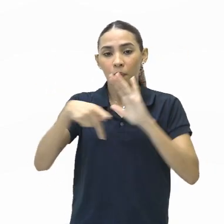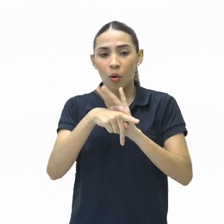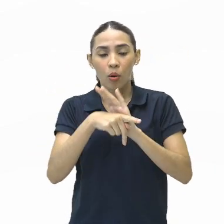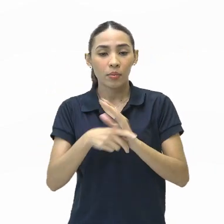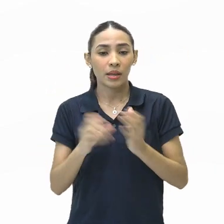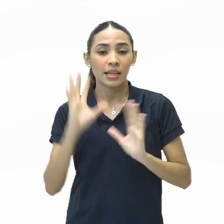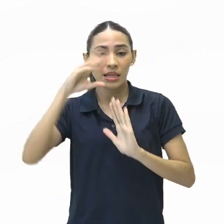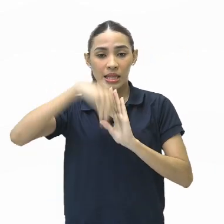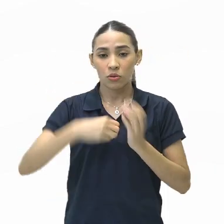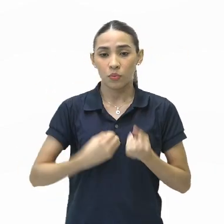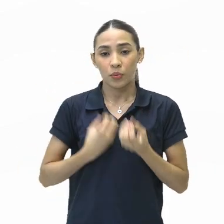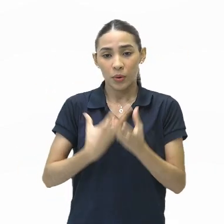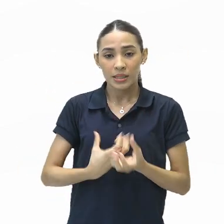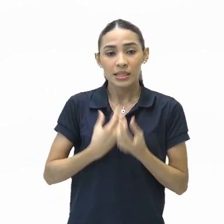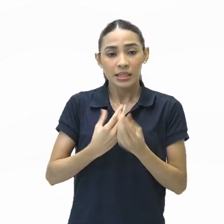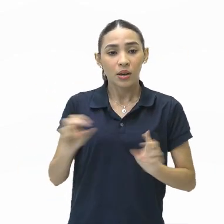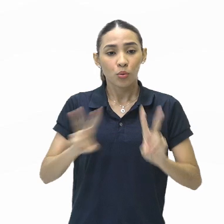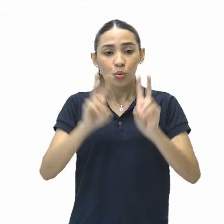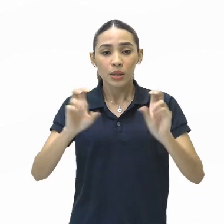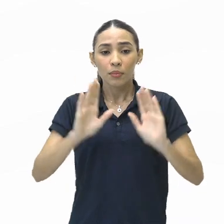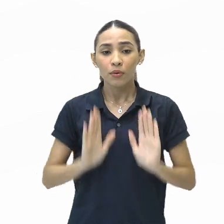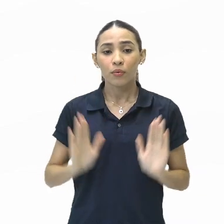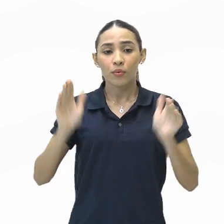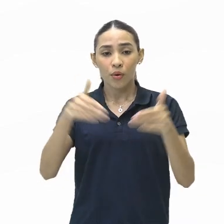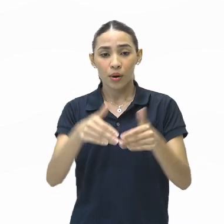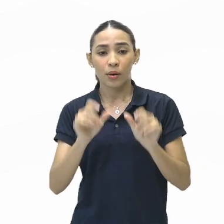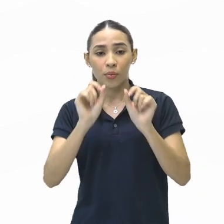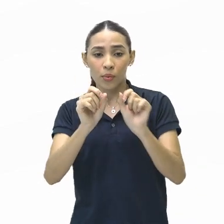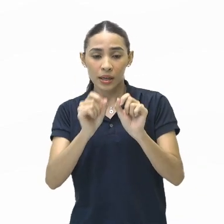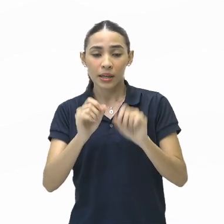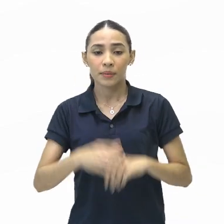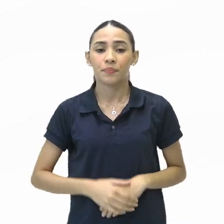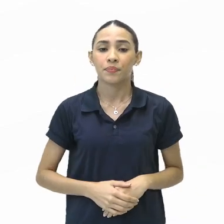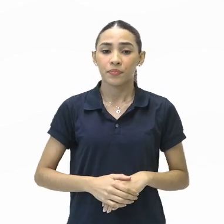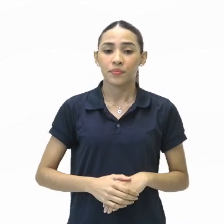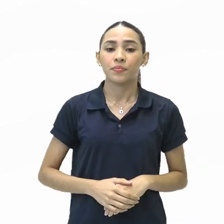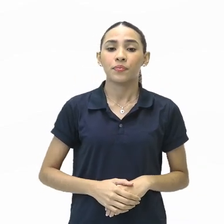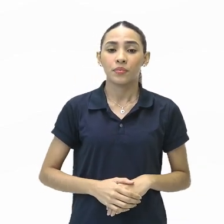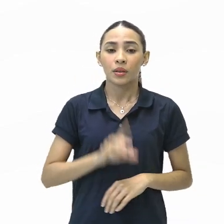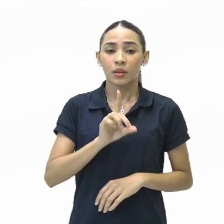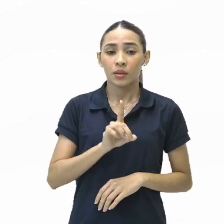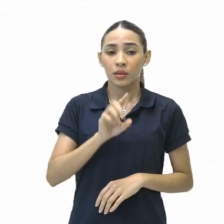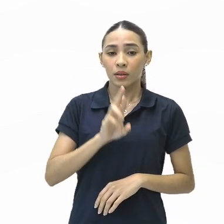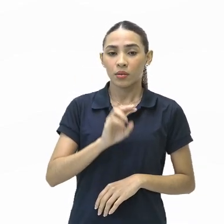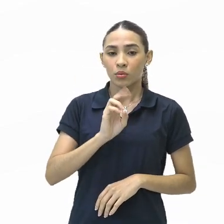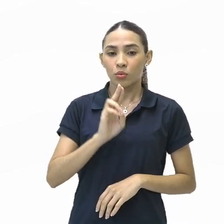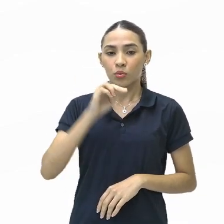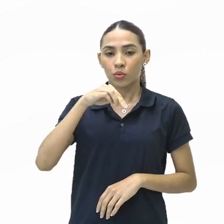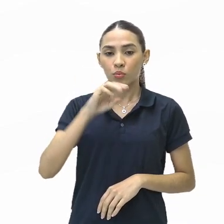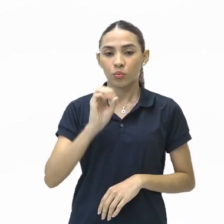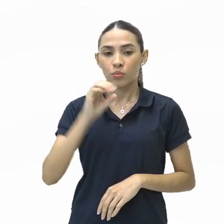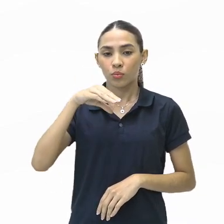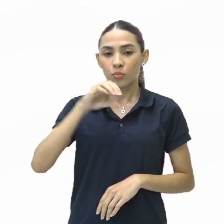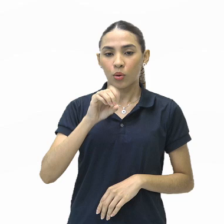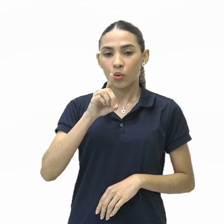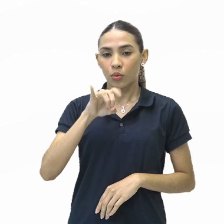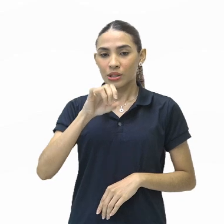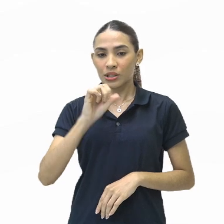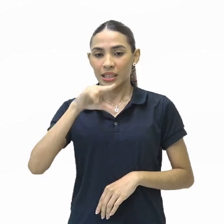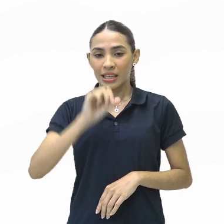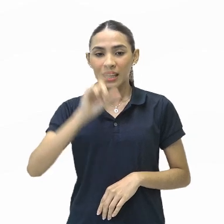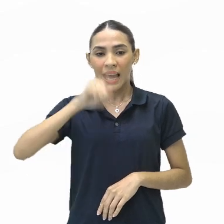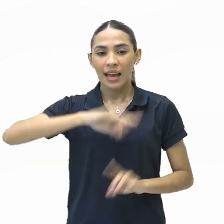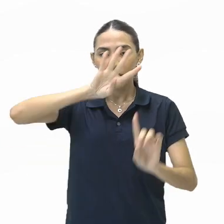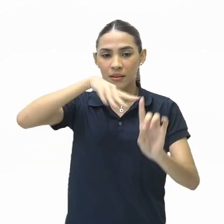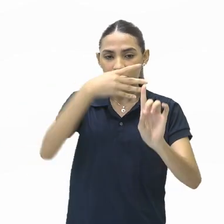resgatados nas poesias. O tema central da fase final de Drummondiana é o saudosismo,